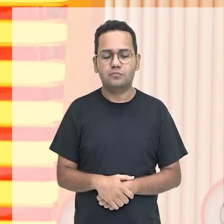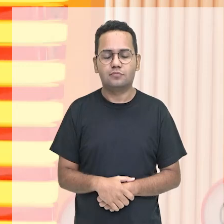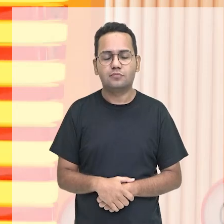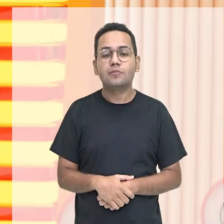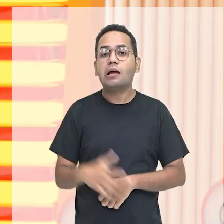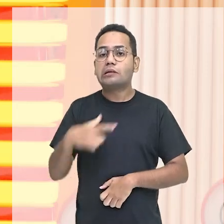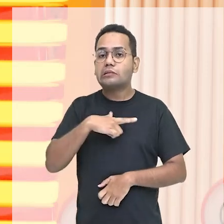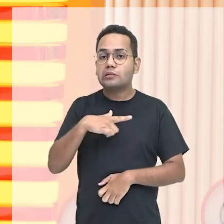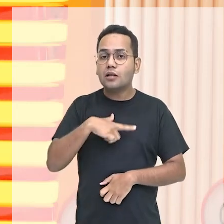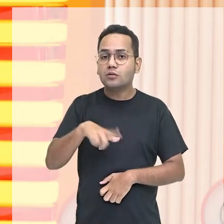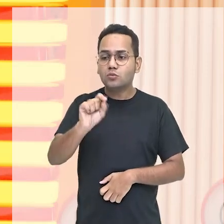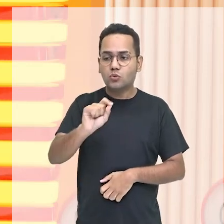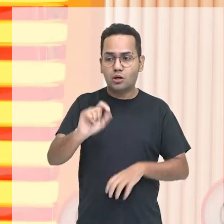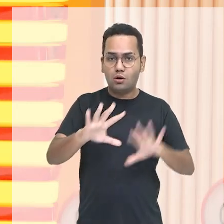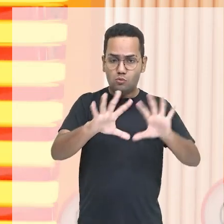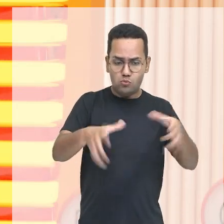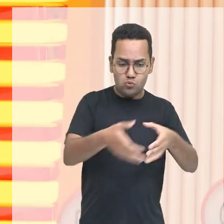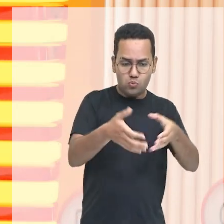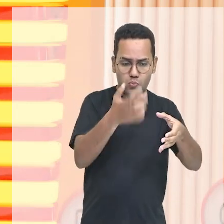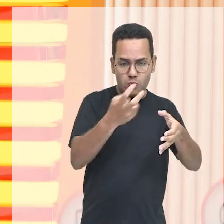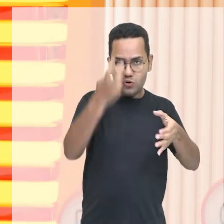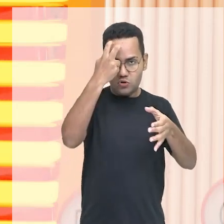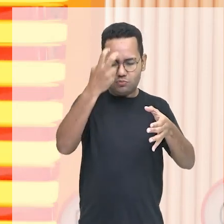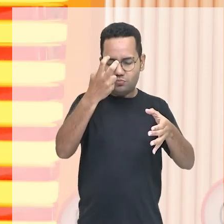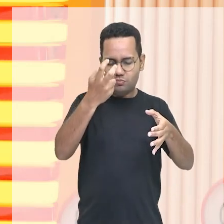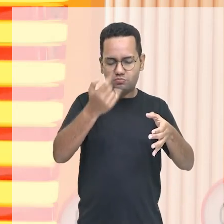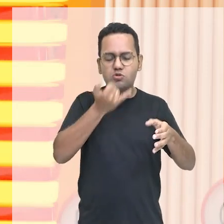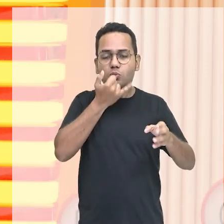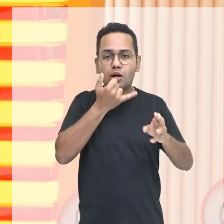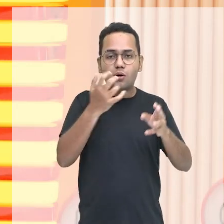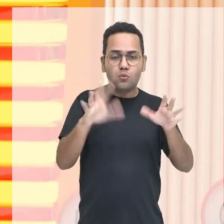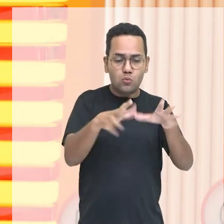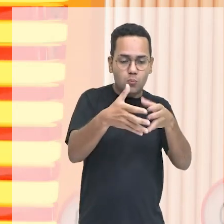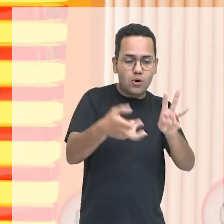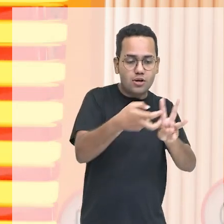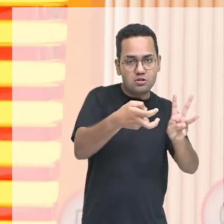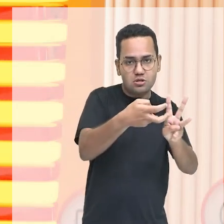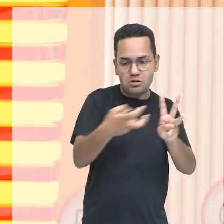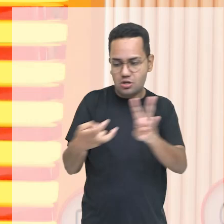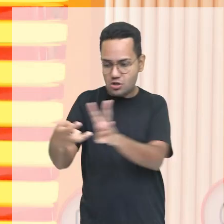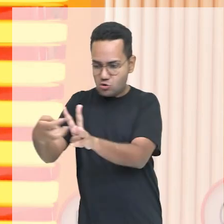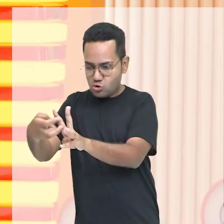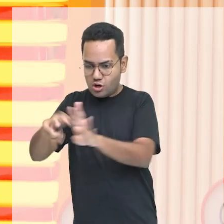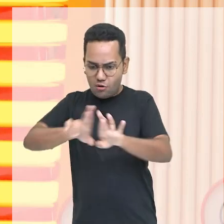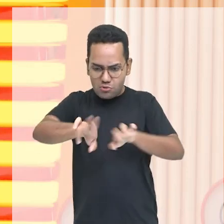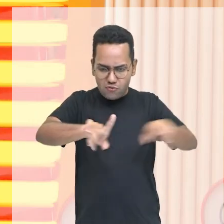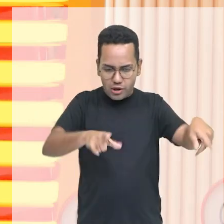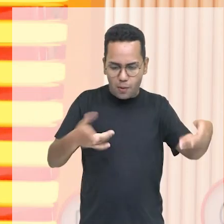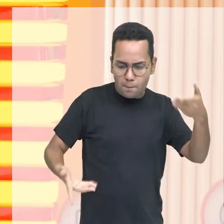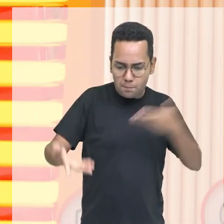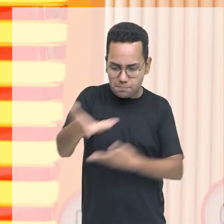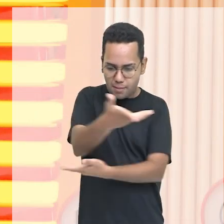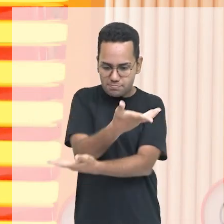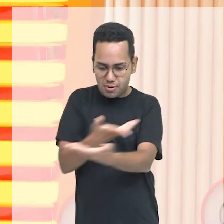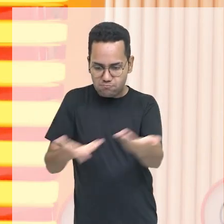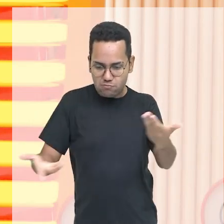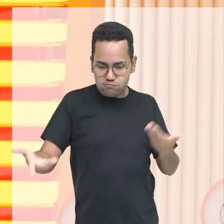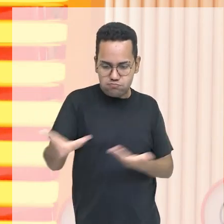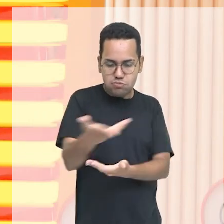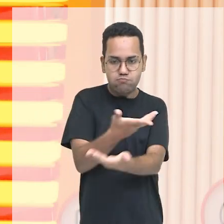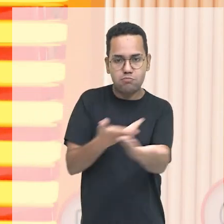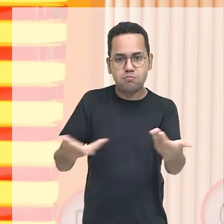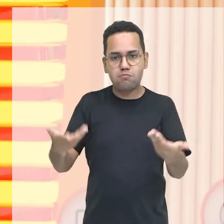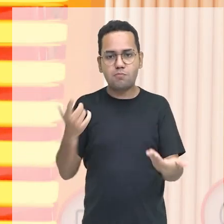étnico-religiosas bem distintas. Não somente a cultura indígena, através da sua religião,